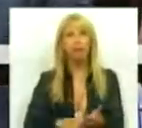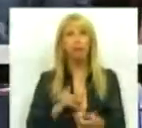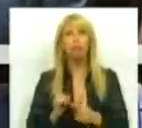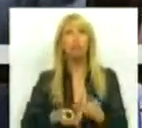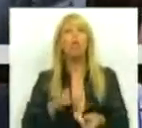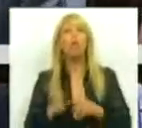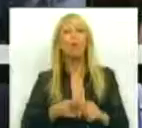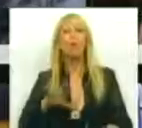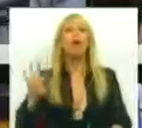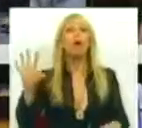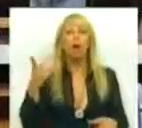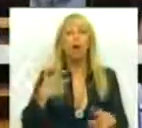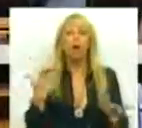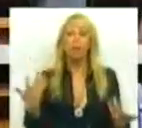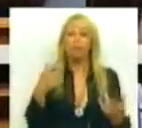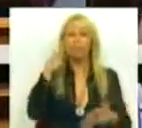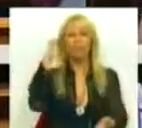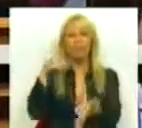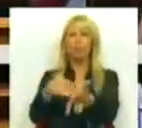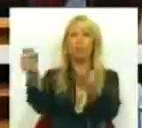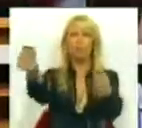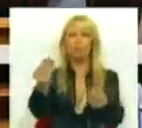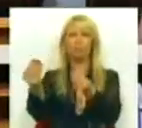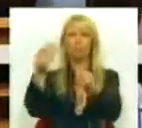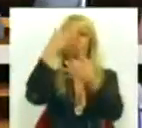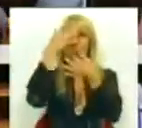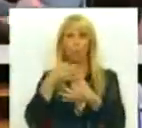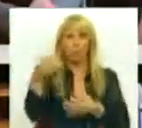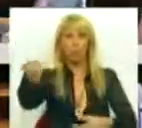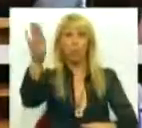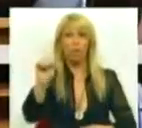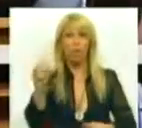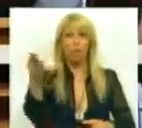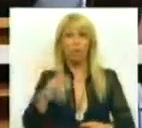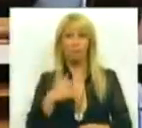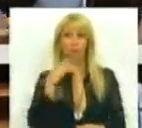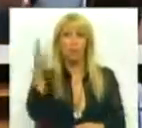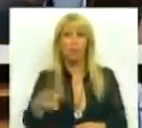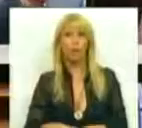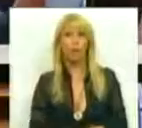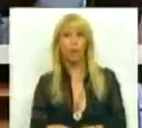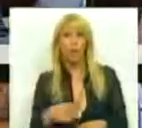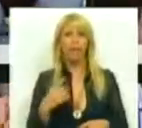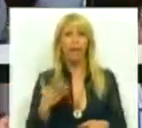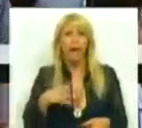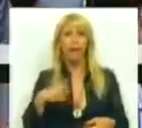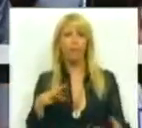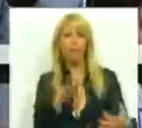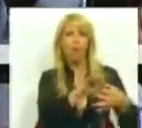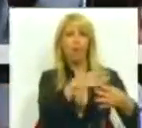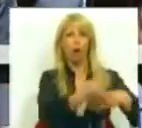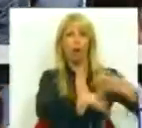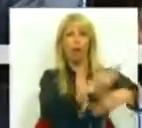um comportamento do Partido Socialista que eu resumiria dizendo que é, ou tenciona ser, mais holandista que o